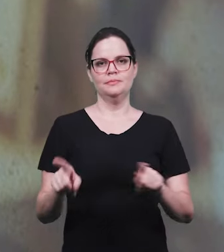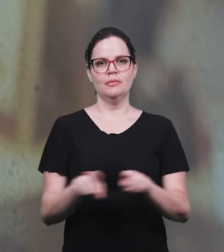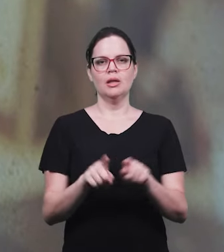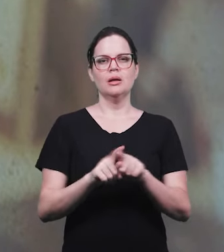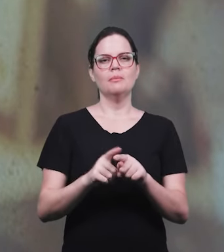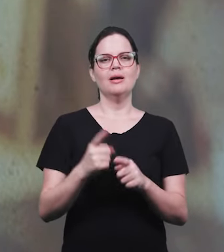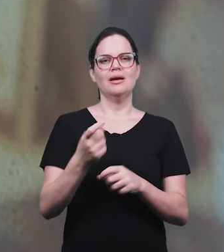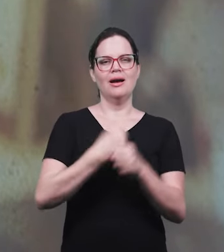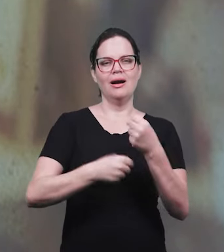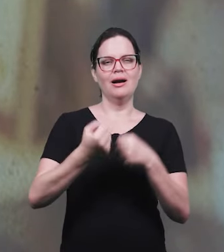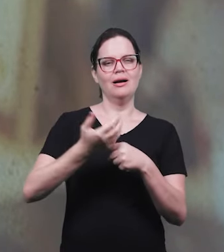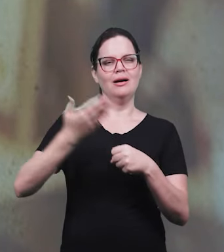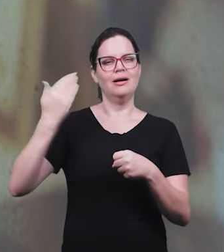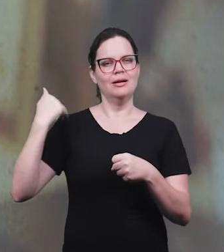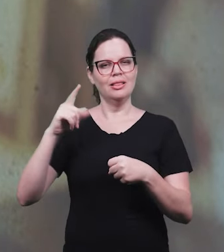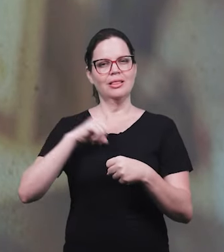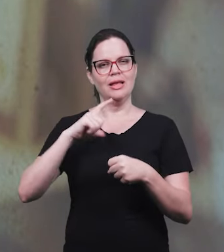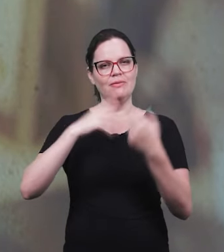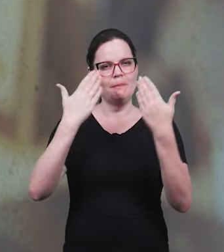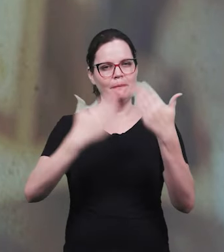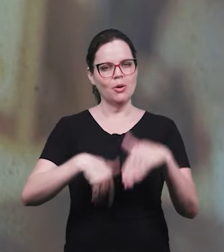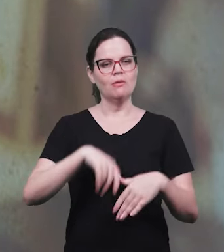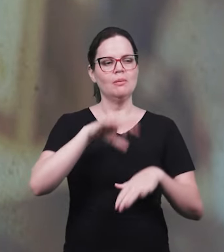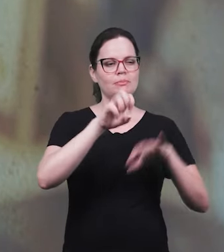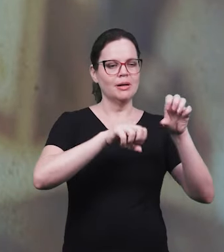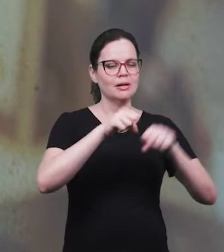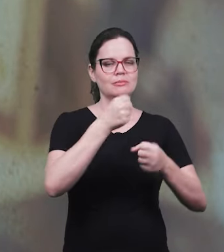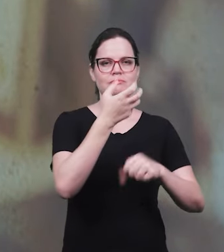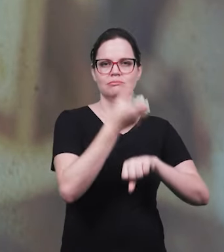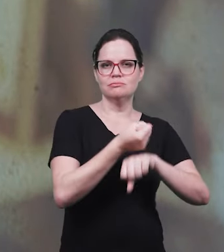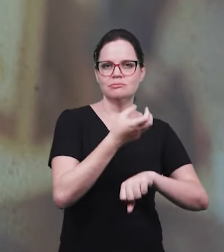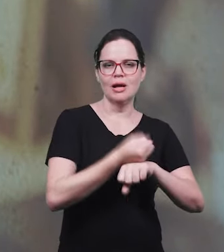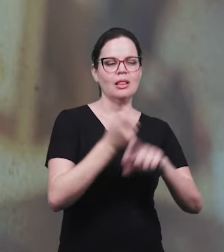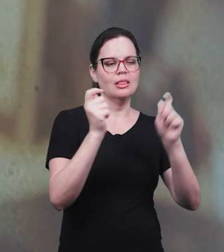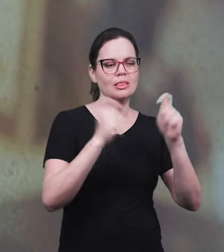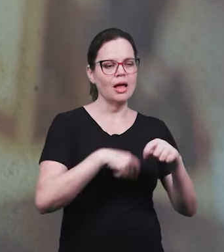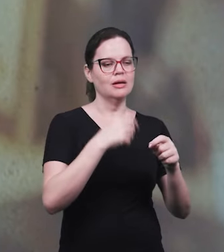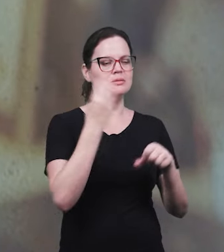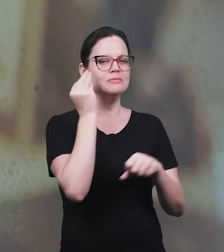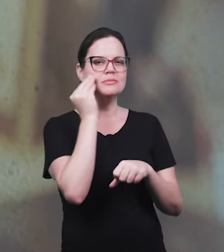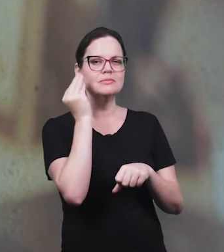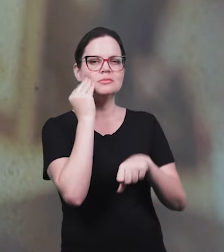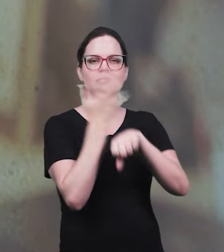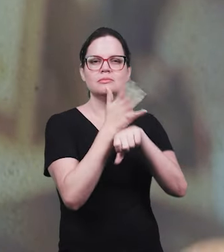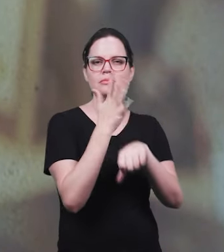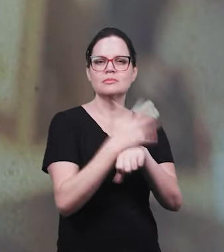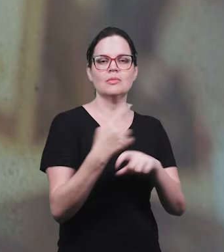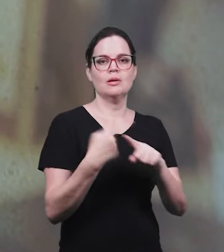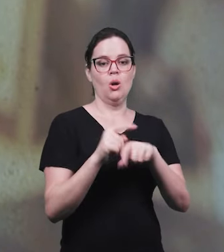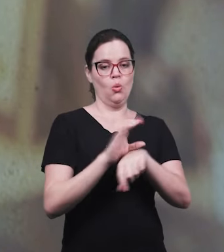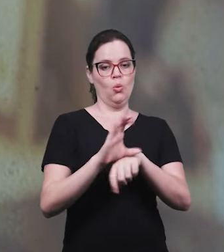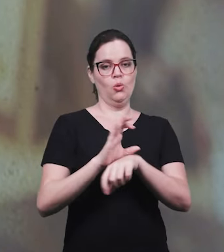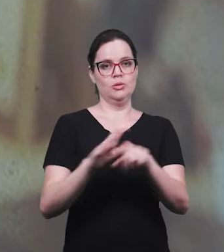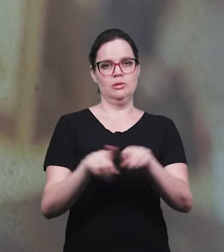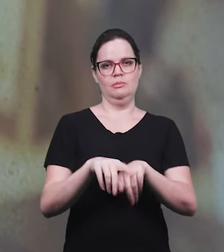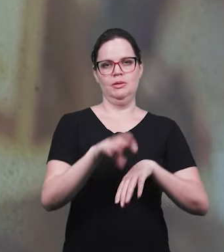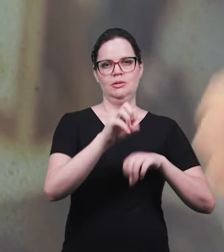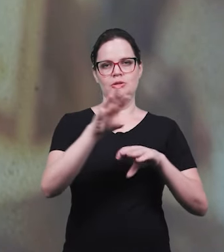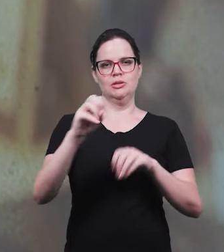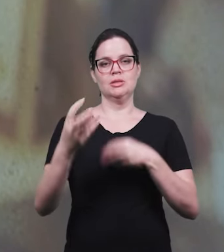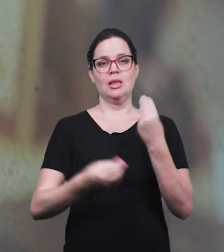anteriores, fazer simulados, buscar um cursinho, é importante um cursinho, ele ensina como você responder. Não adianta apenas